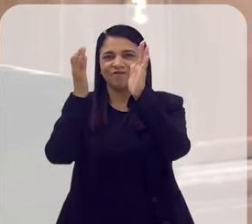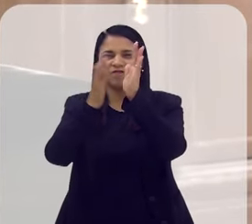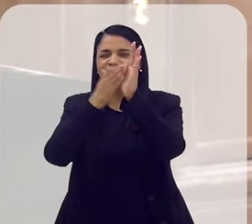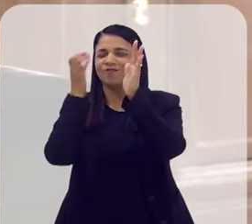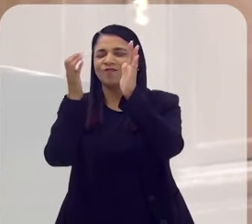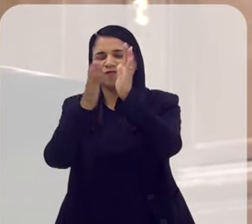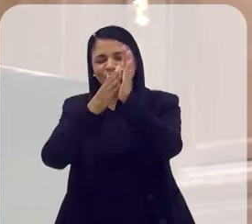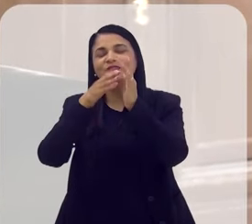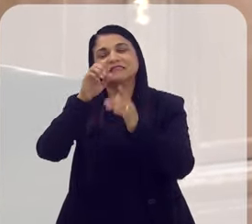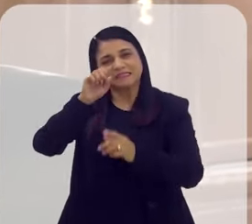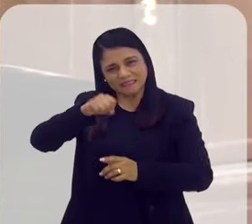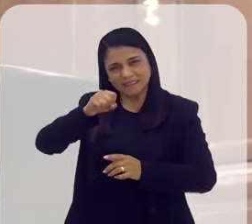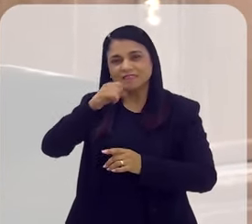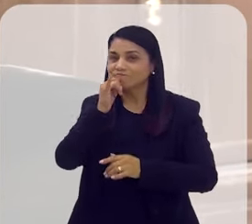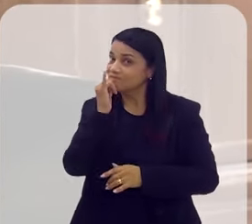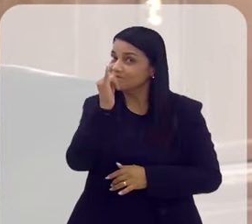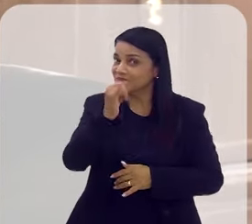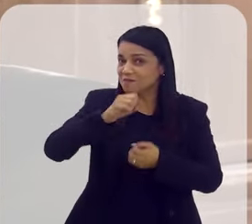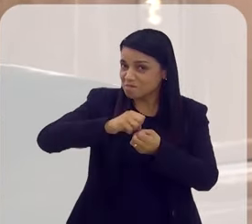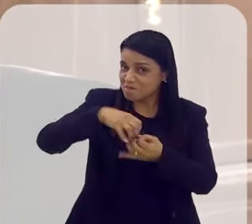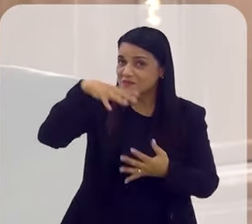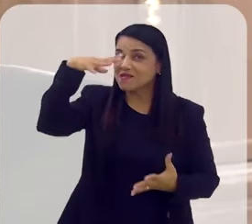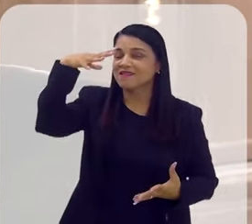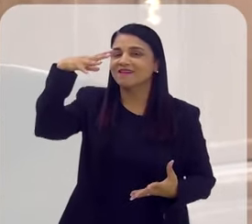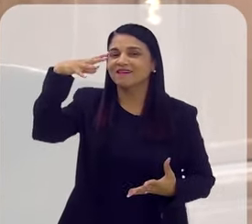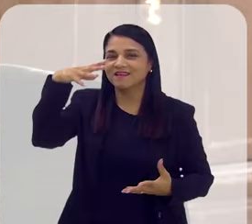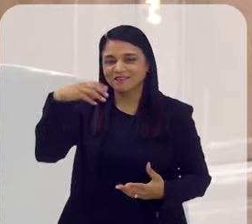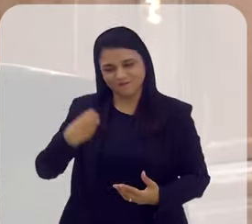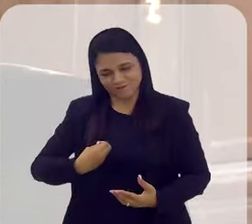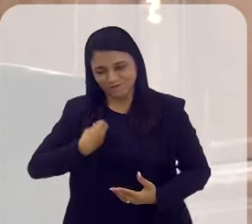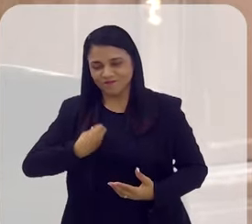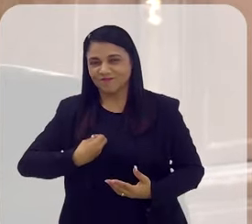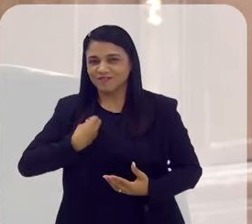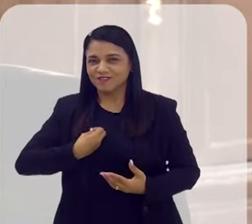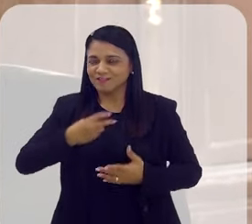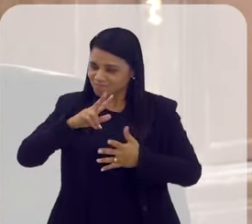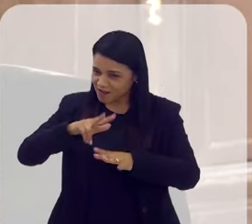seja louvado. Sim, vou contar